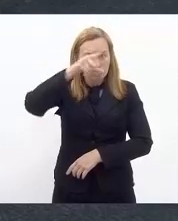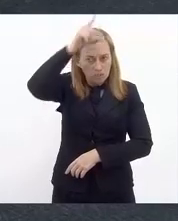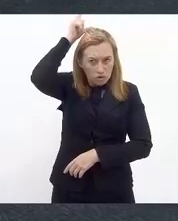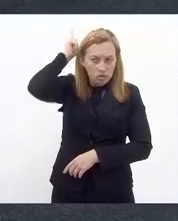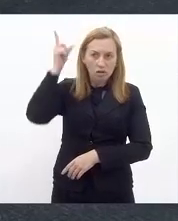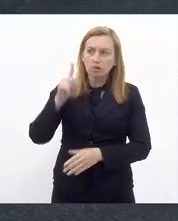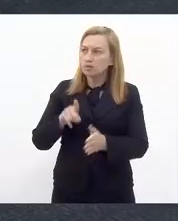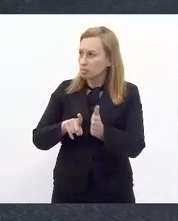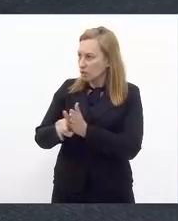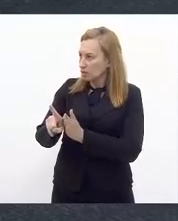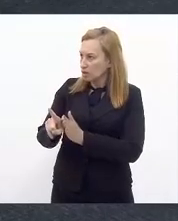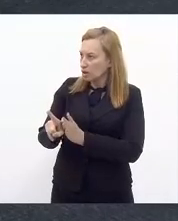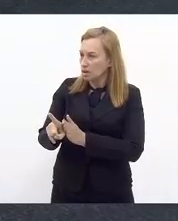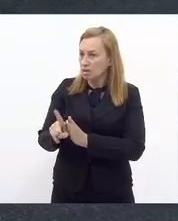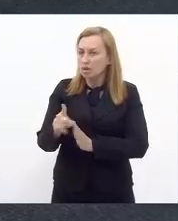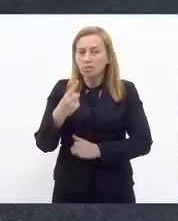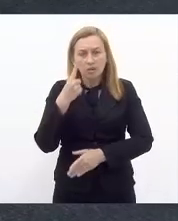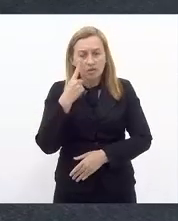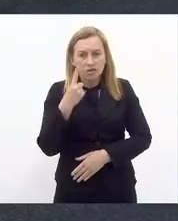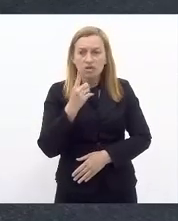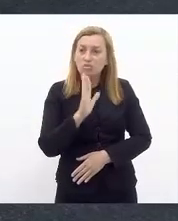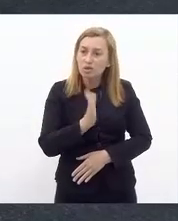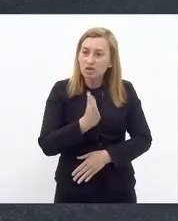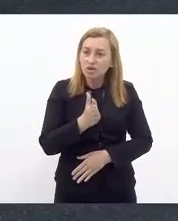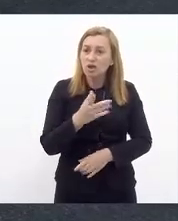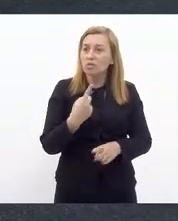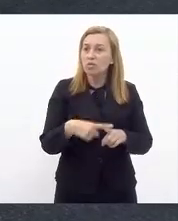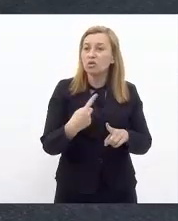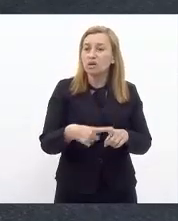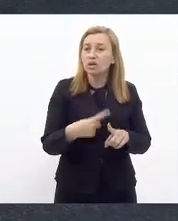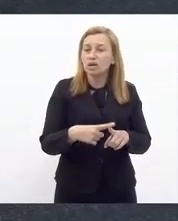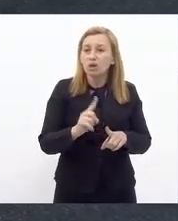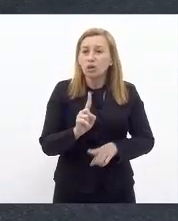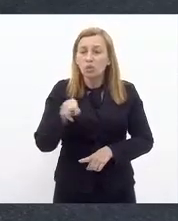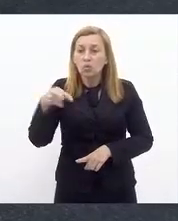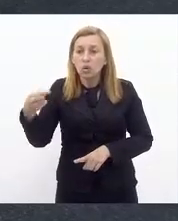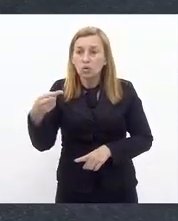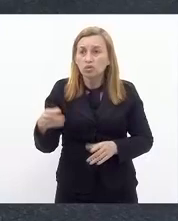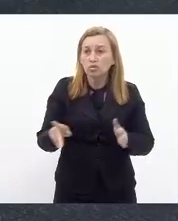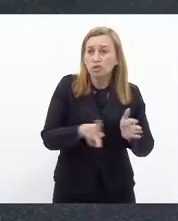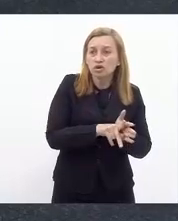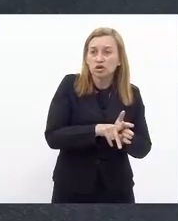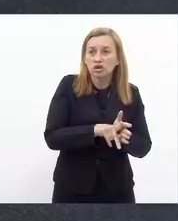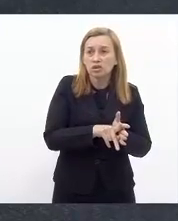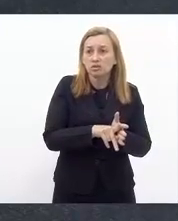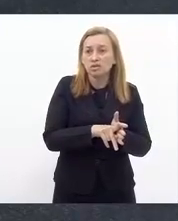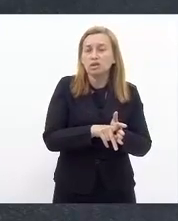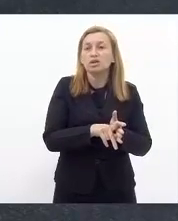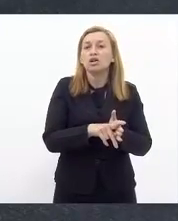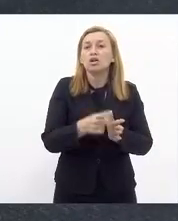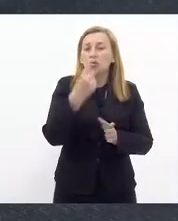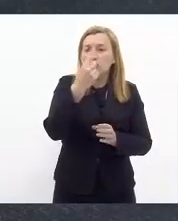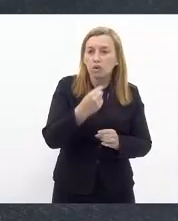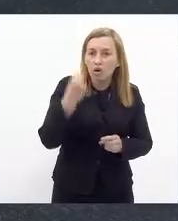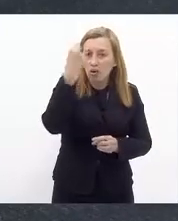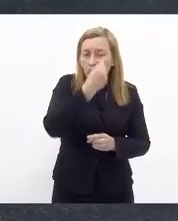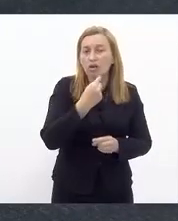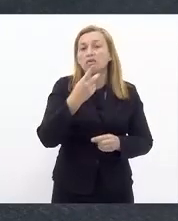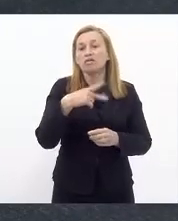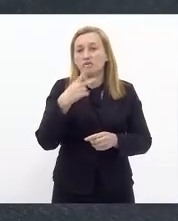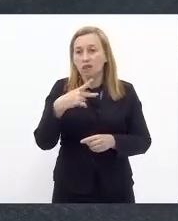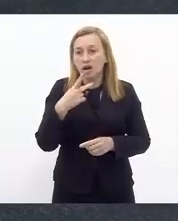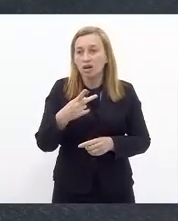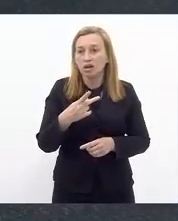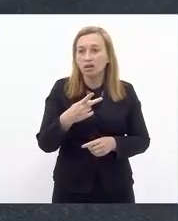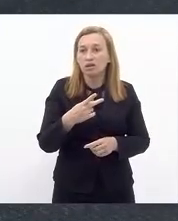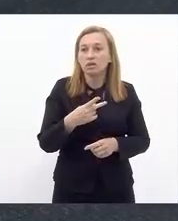né agora já por quê Porque senão o outro projeto a gente vai ter que mais uma hora de colocar só o que